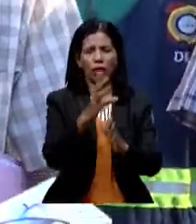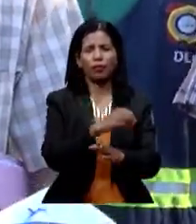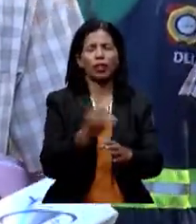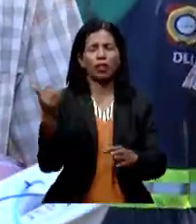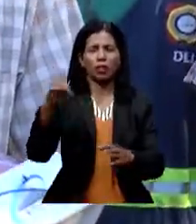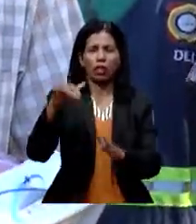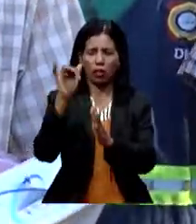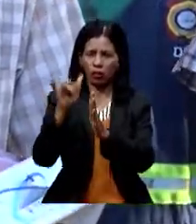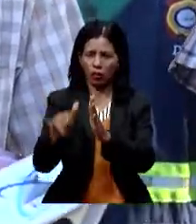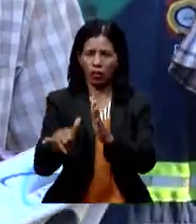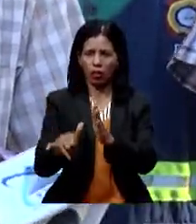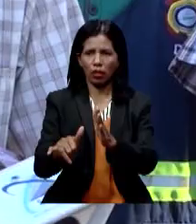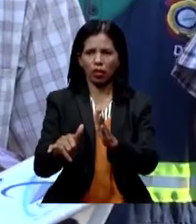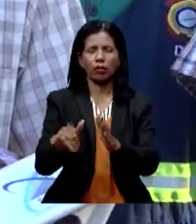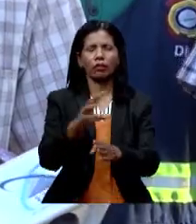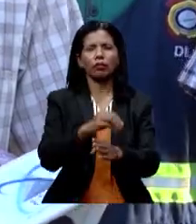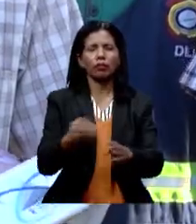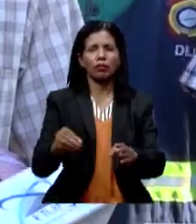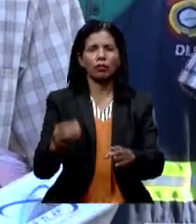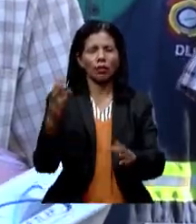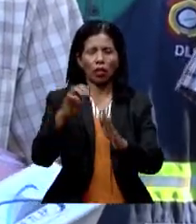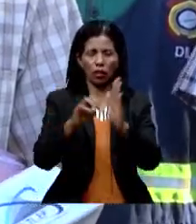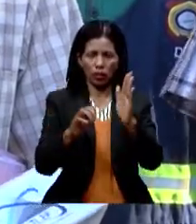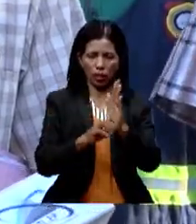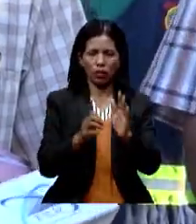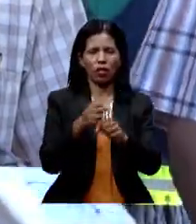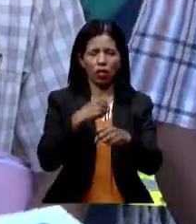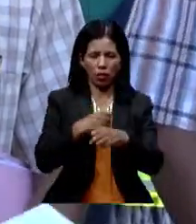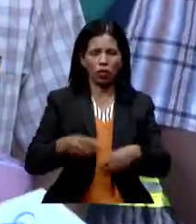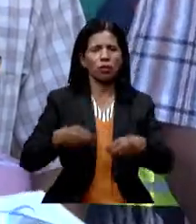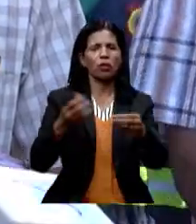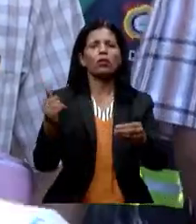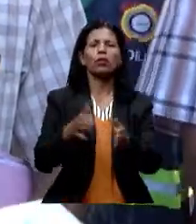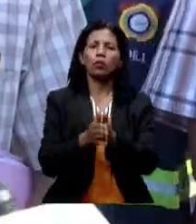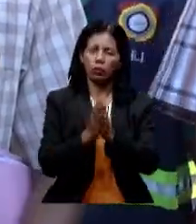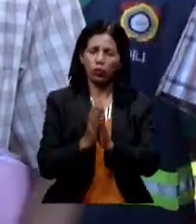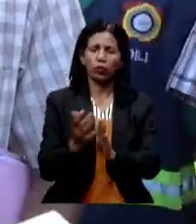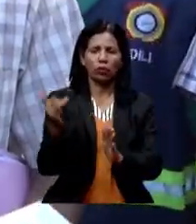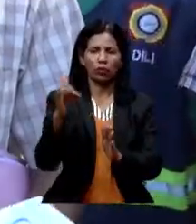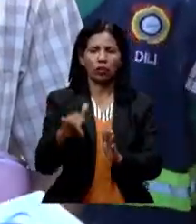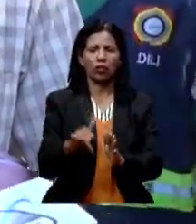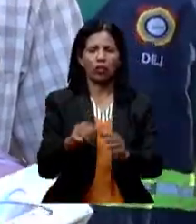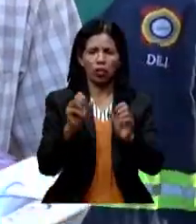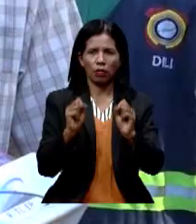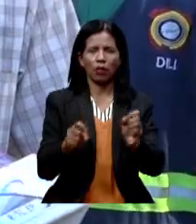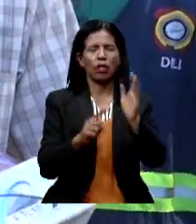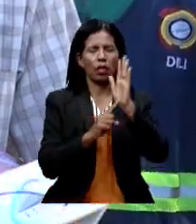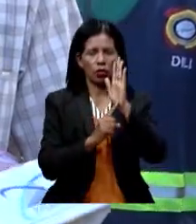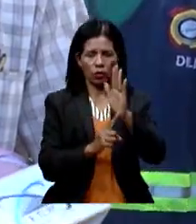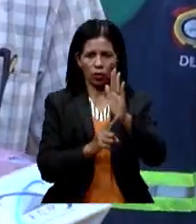hela e a raier na bema de altura estado halo otimização. Uso sira, hatu sira, bele hatu